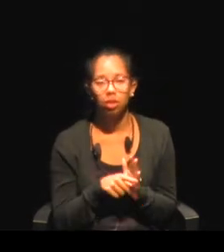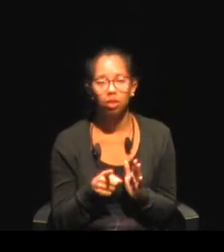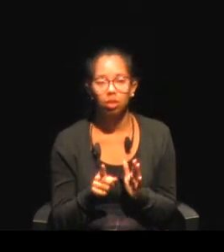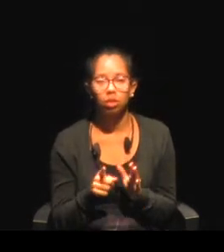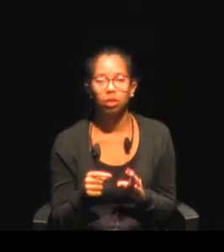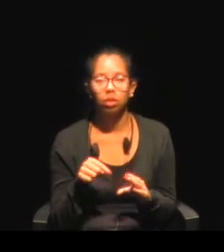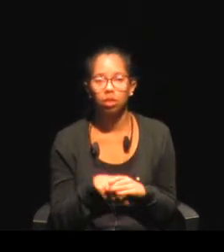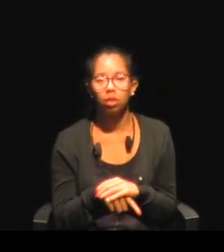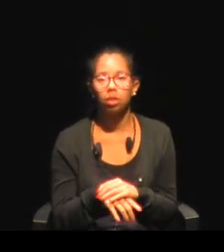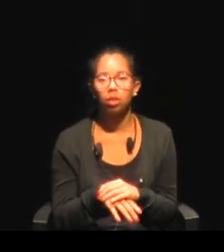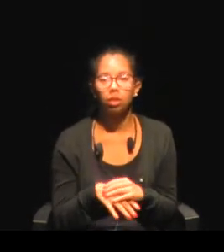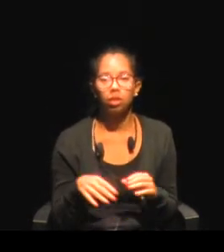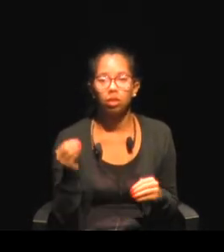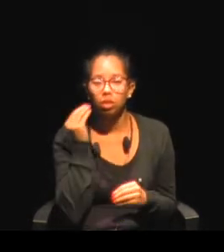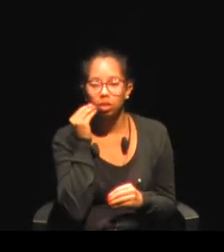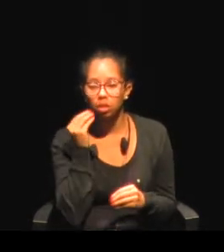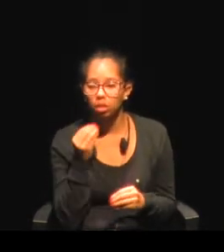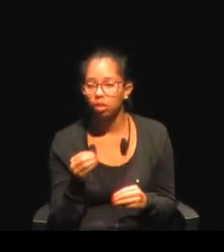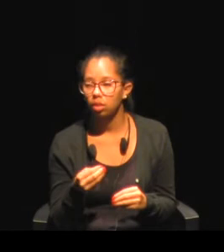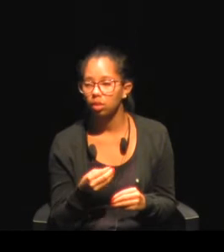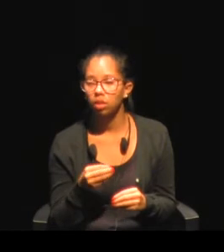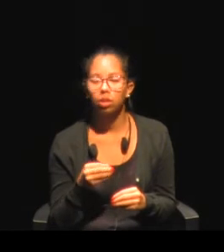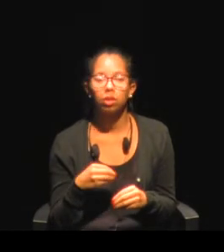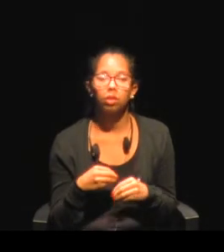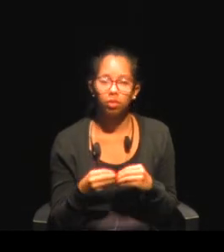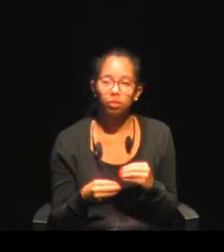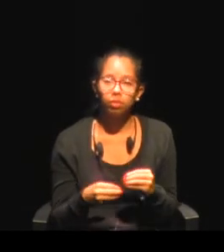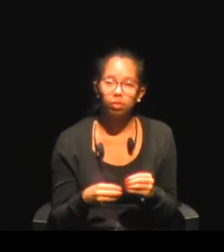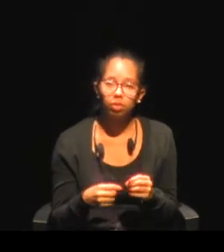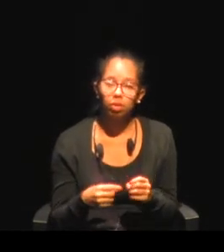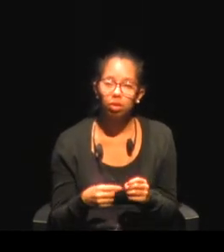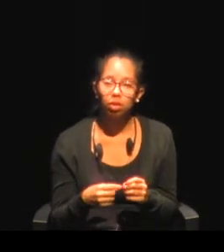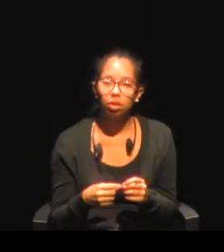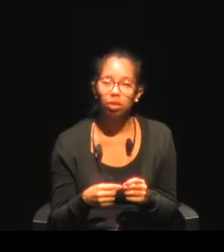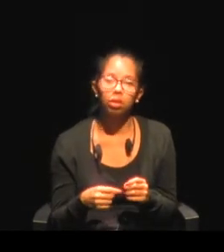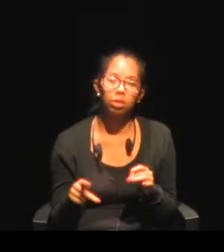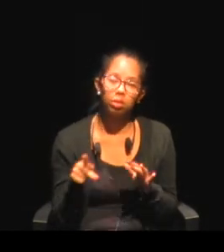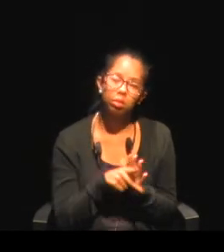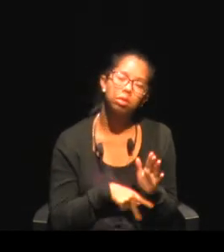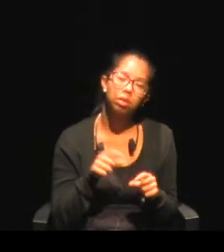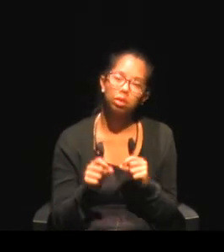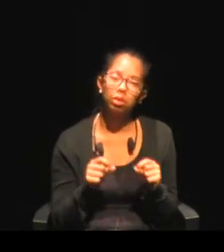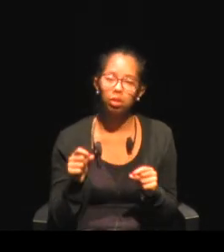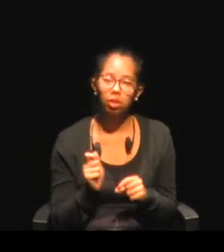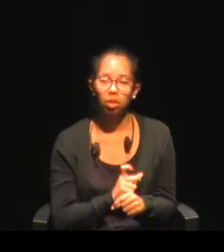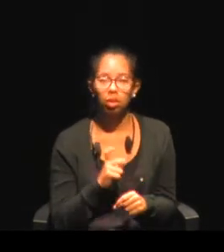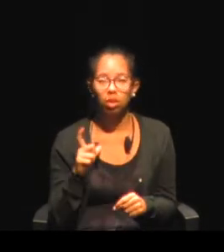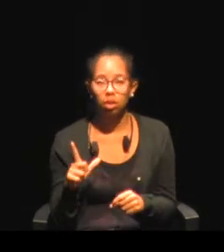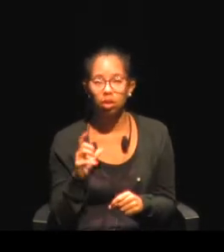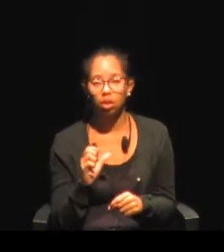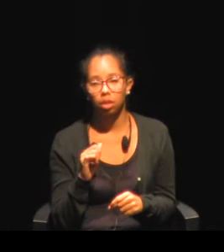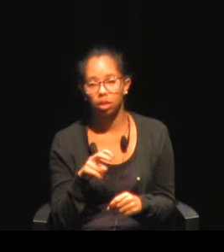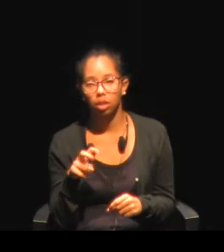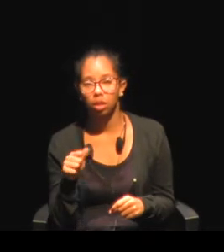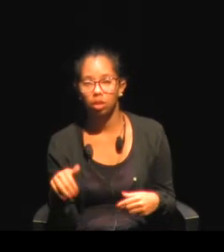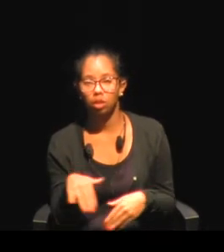em processo de instalação, em curso de instalação, de conviver com os espaços urbanos. Então, a proposta fundamental daqui